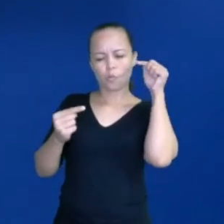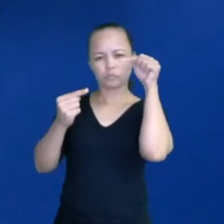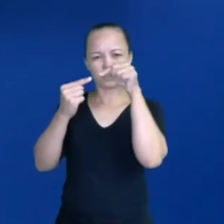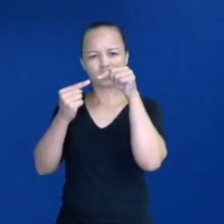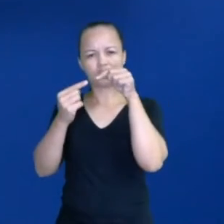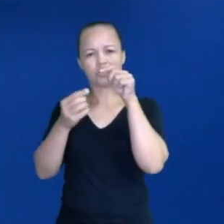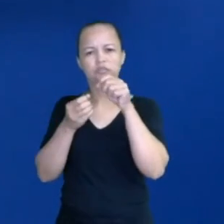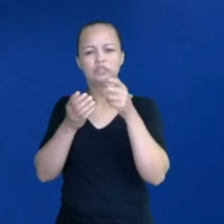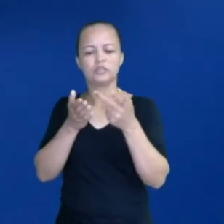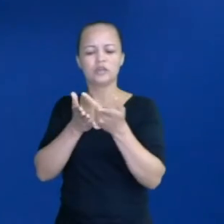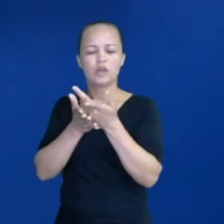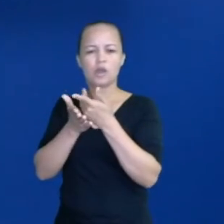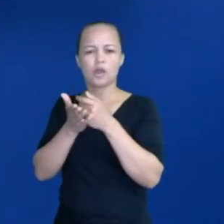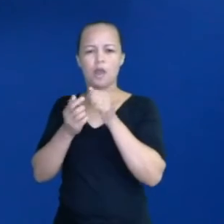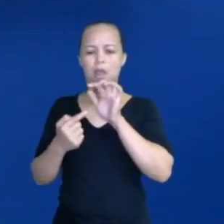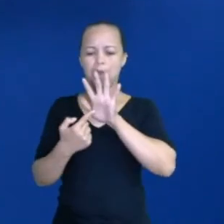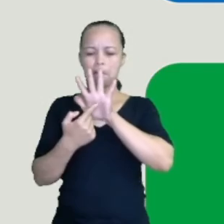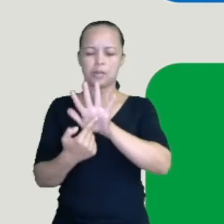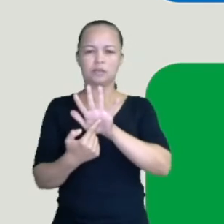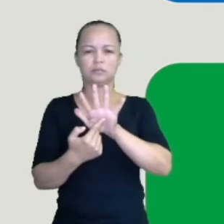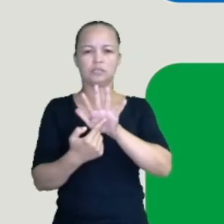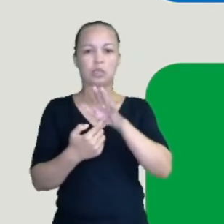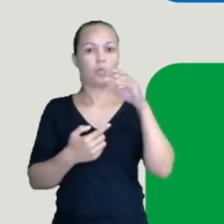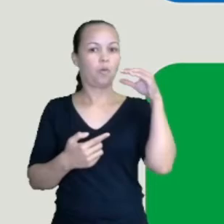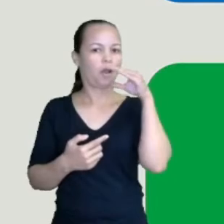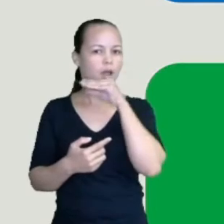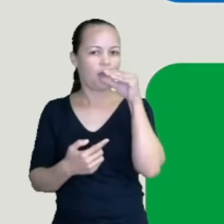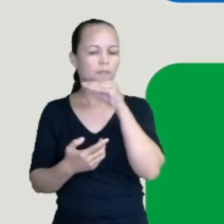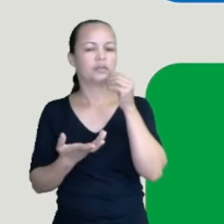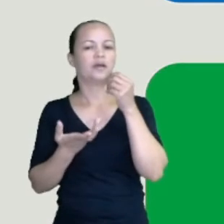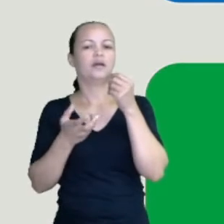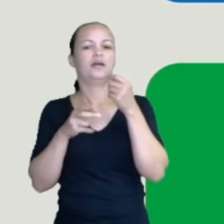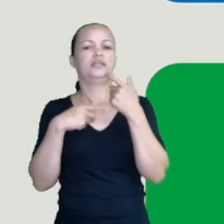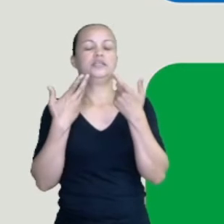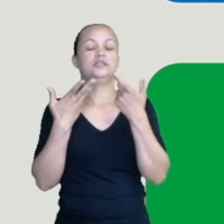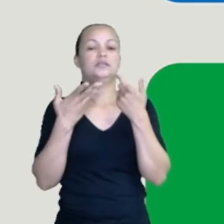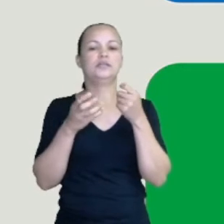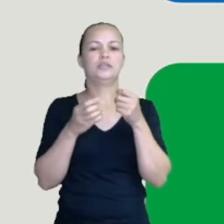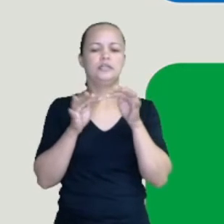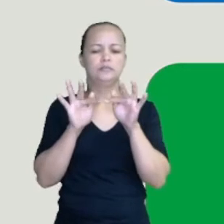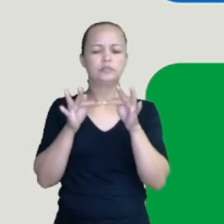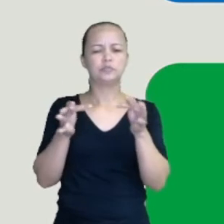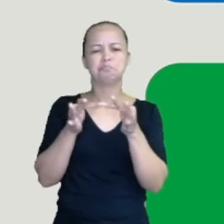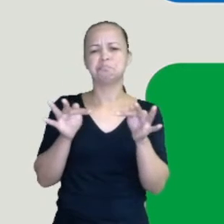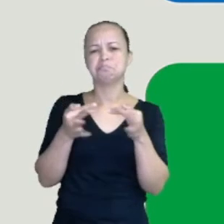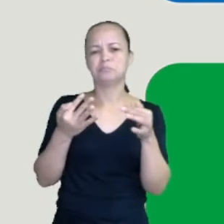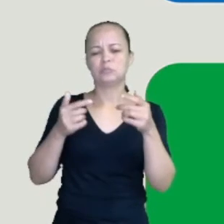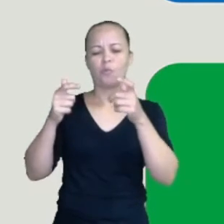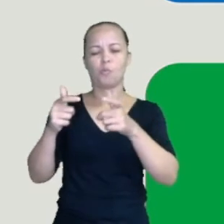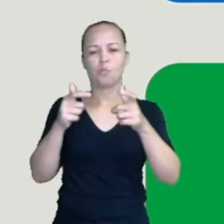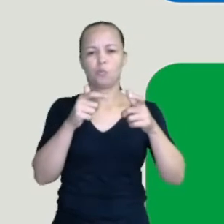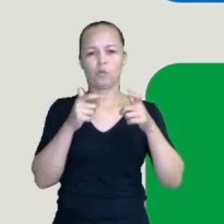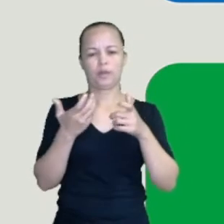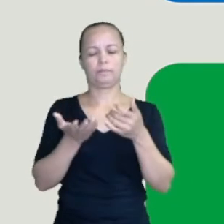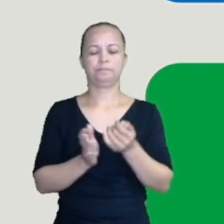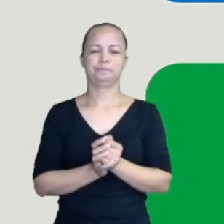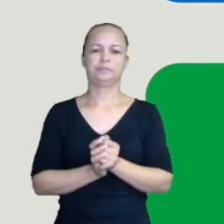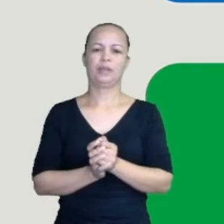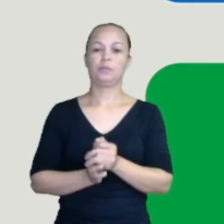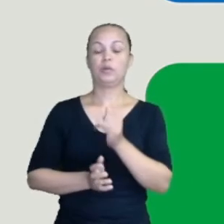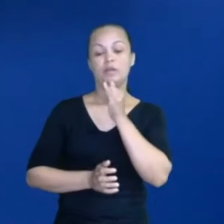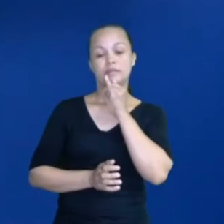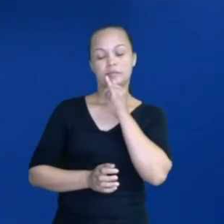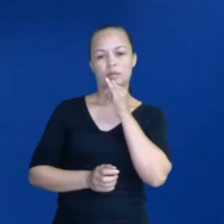de fazer uma representação rápida e simples de algum lugar. Ou seja, se eu quero desenhar a